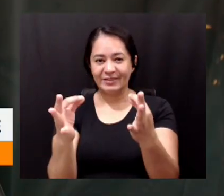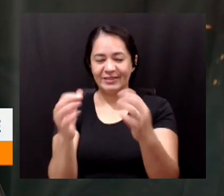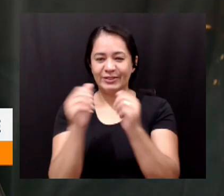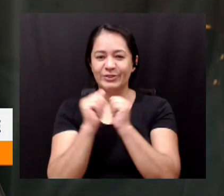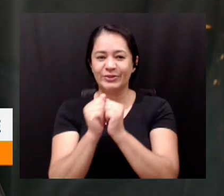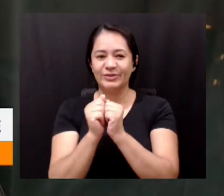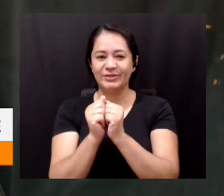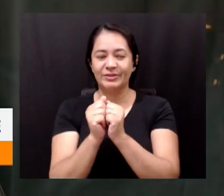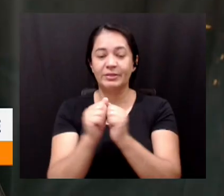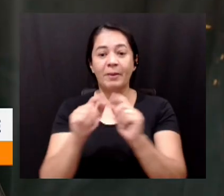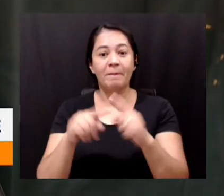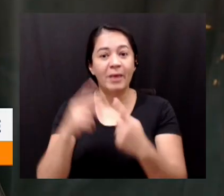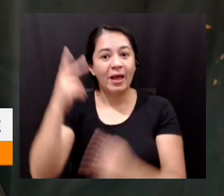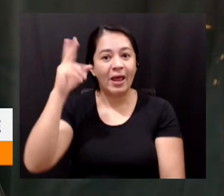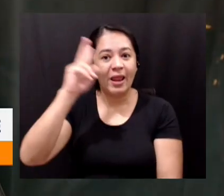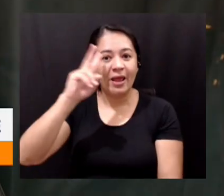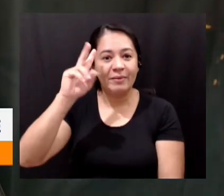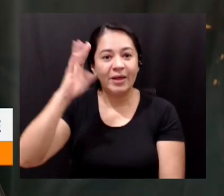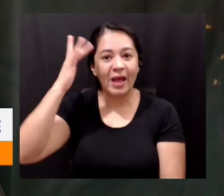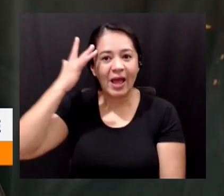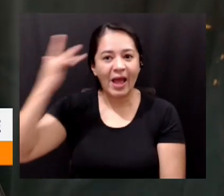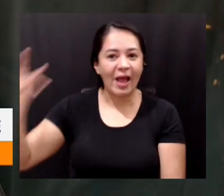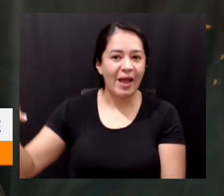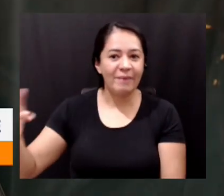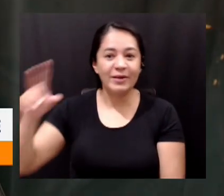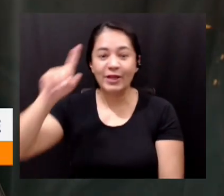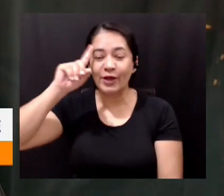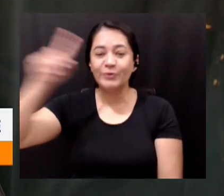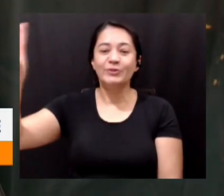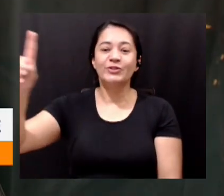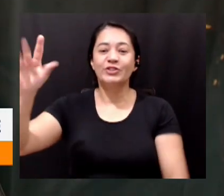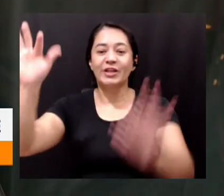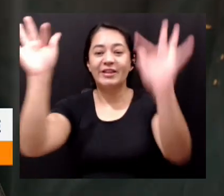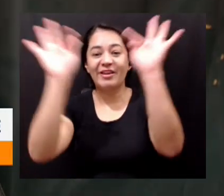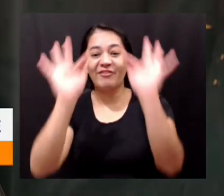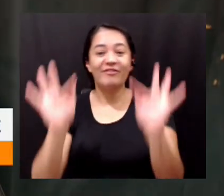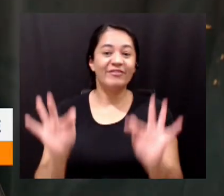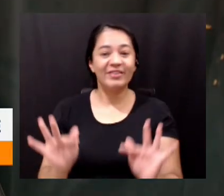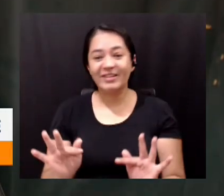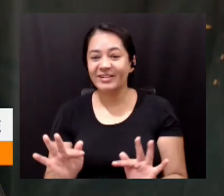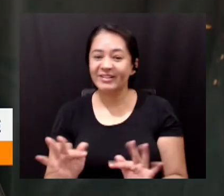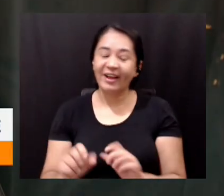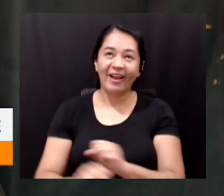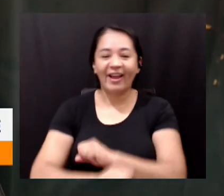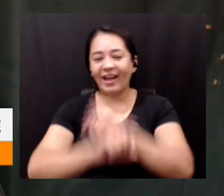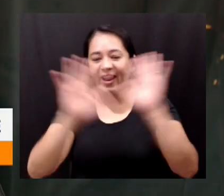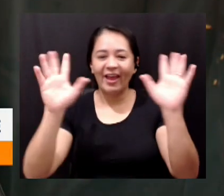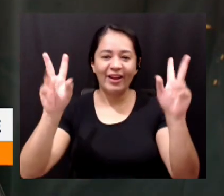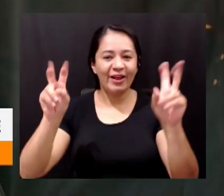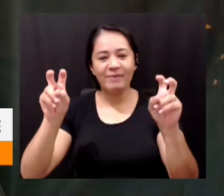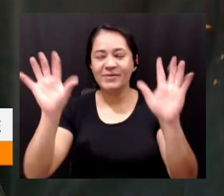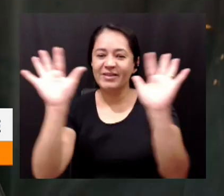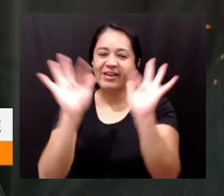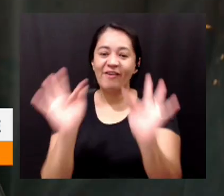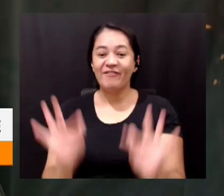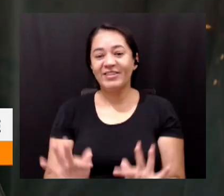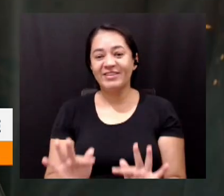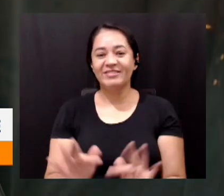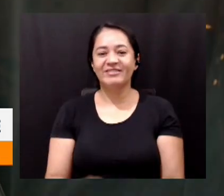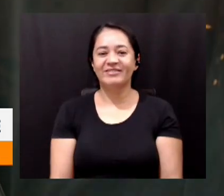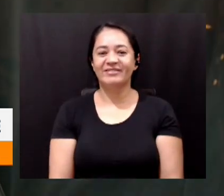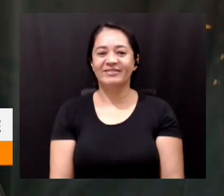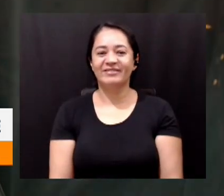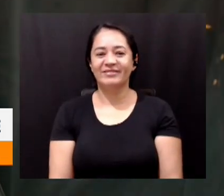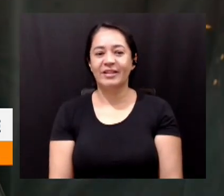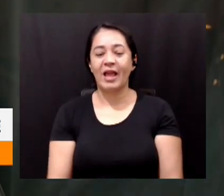lembrando que amanhã é dia da felicidade e o tema do programa de amanhã, claro que é felicidade. Amanhã é o Dia